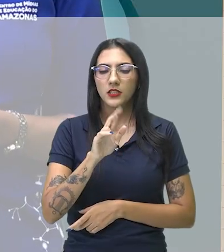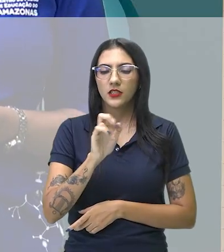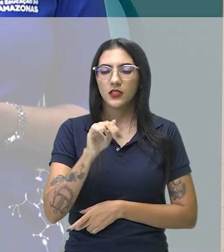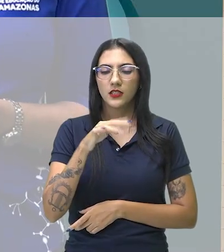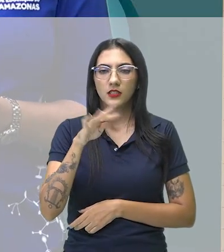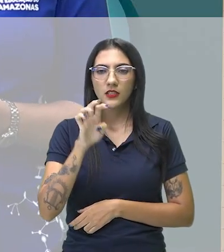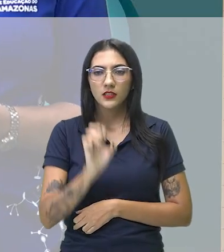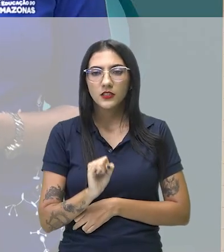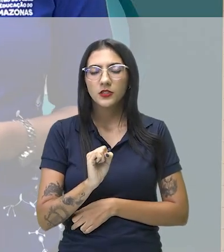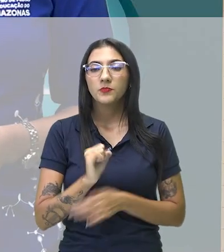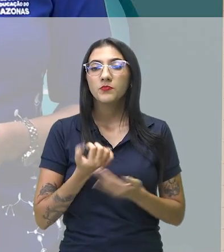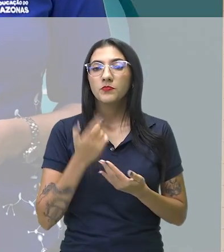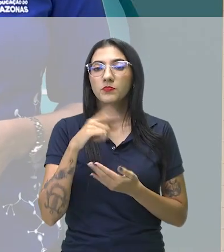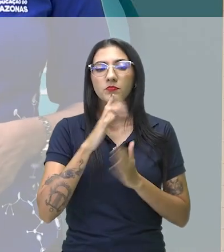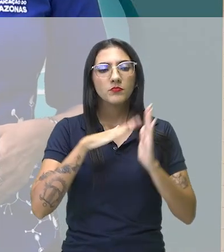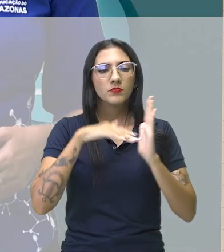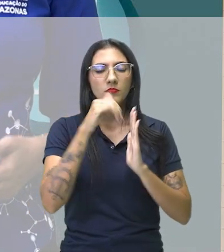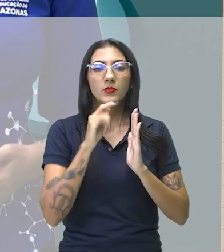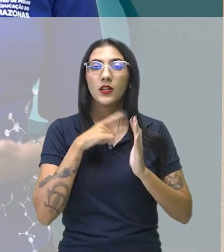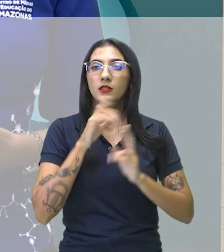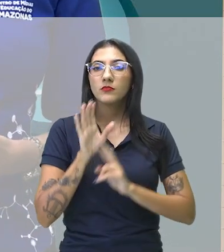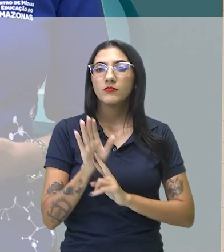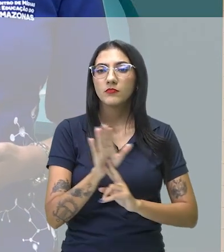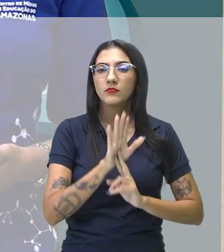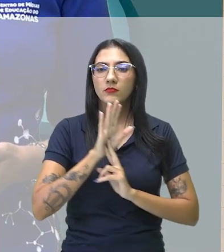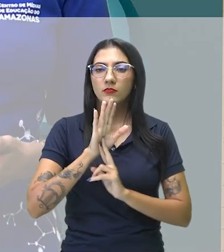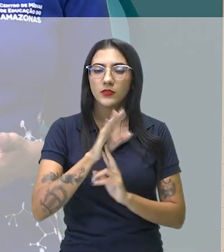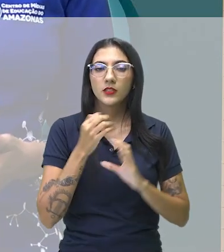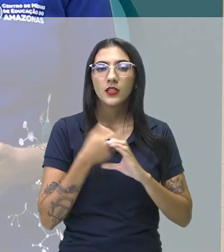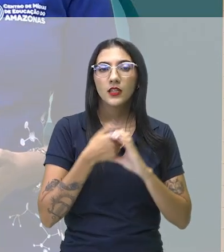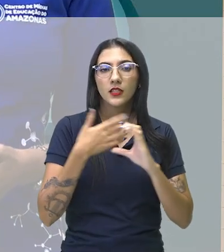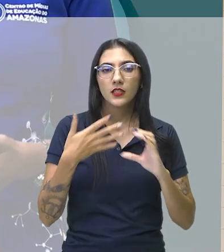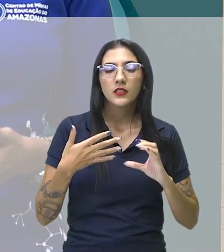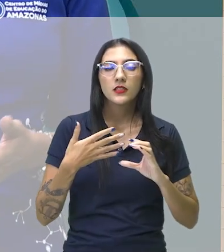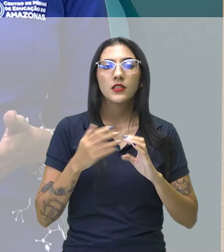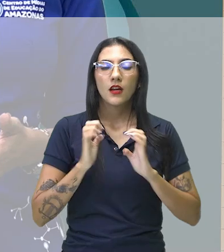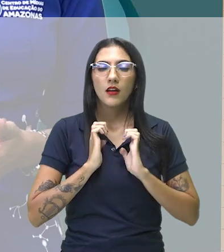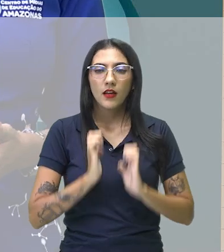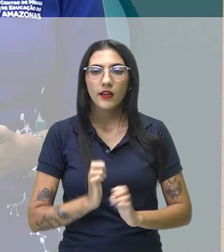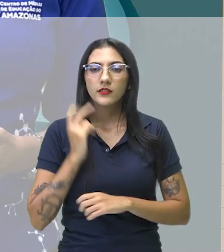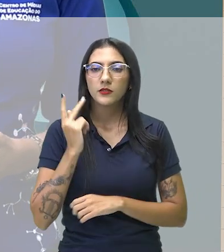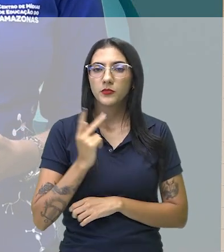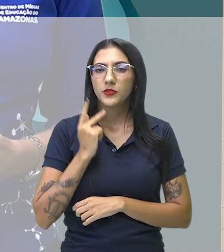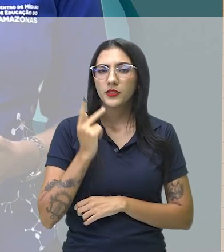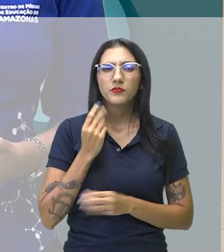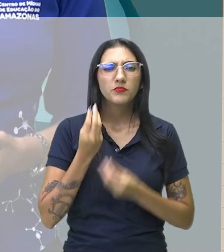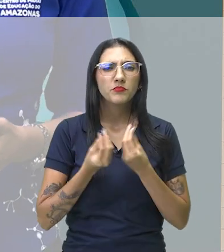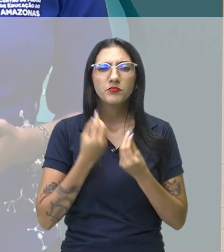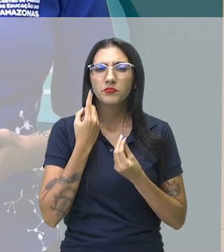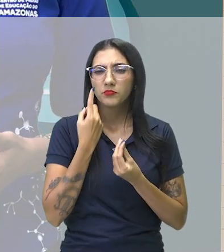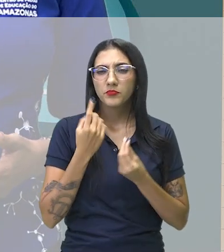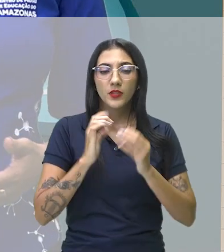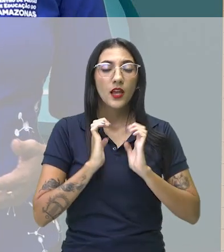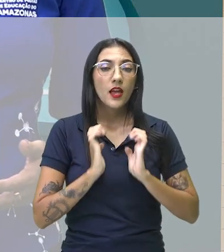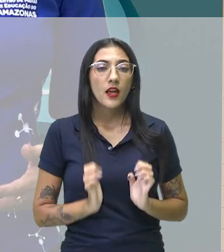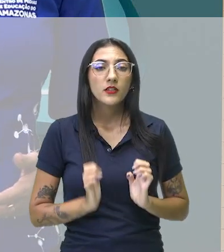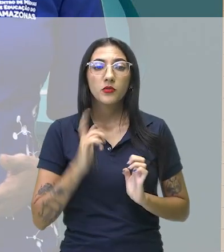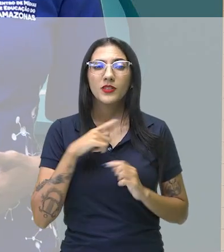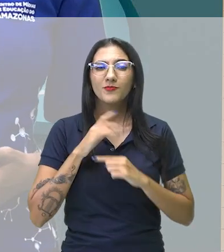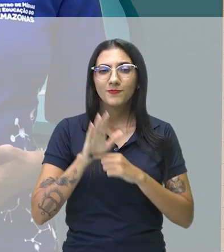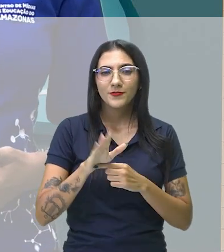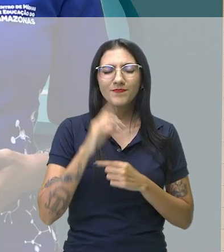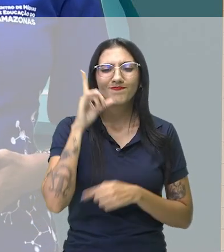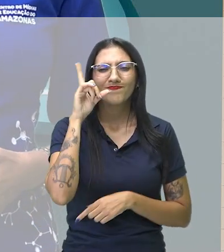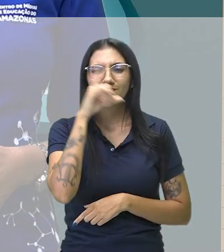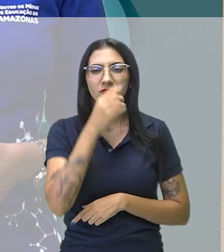Portinari, ele representa valores estéticos, éticos e políticos. Valores éticos. A obra retrata a